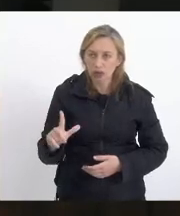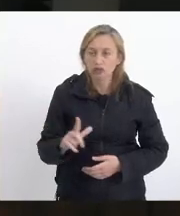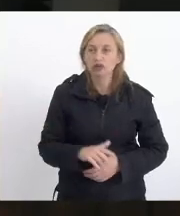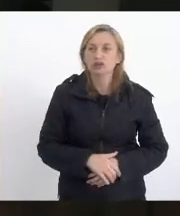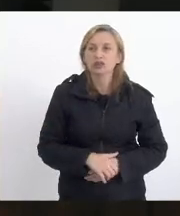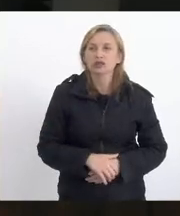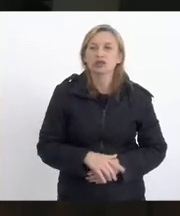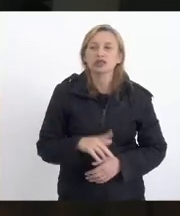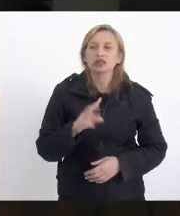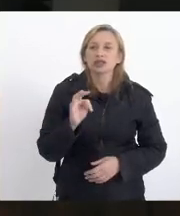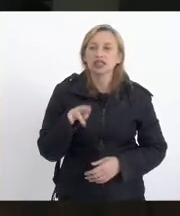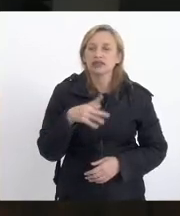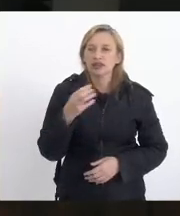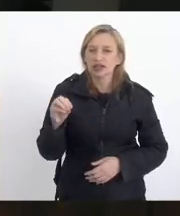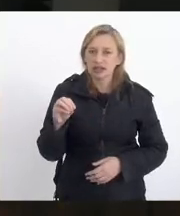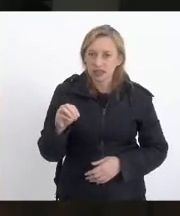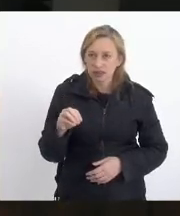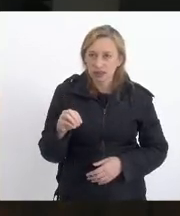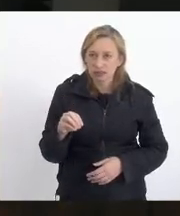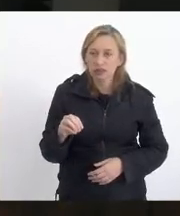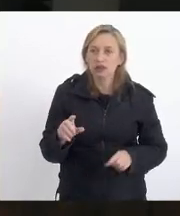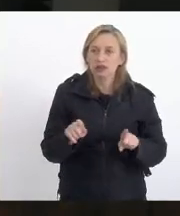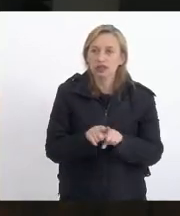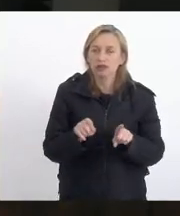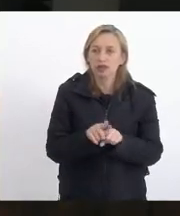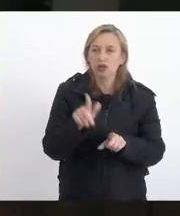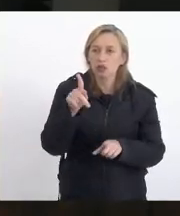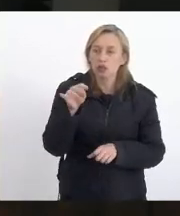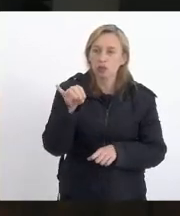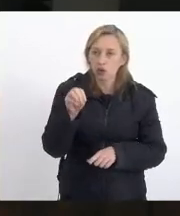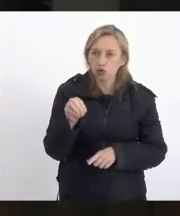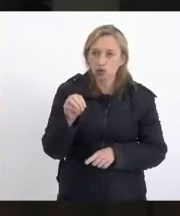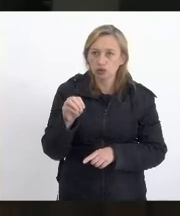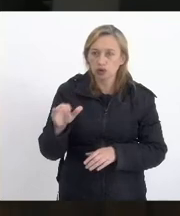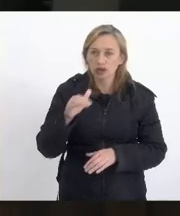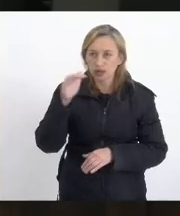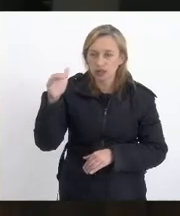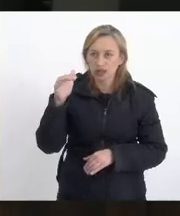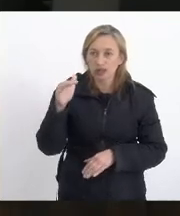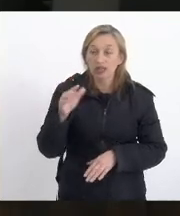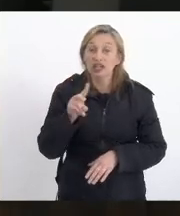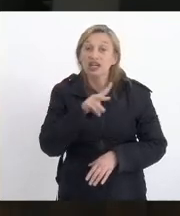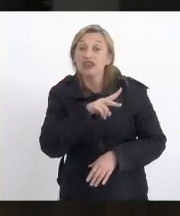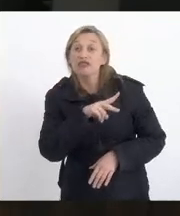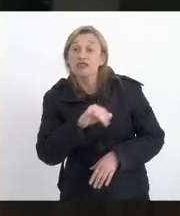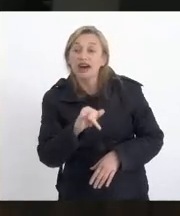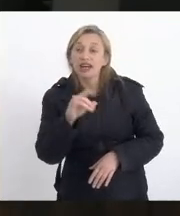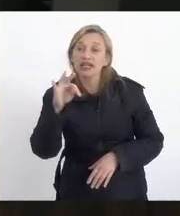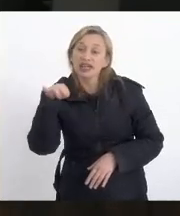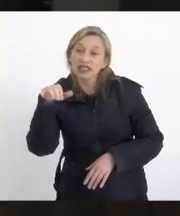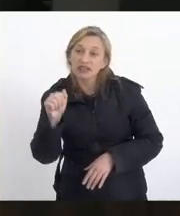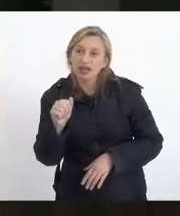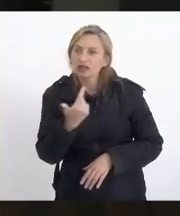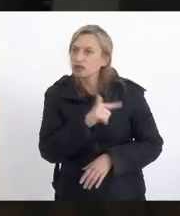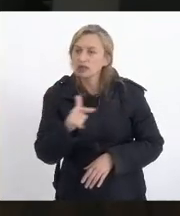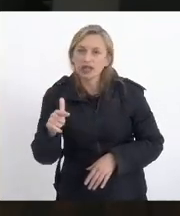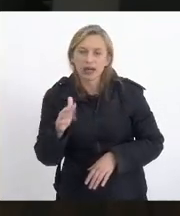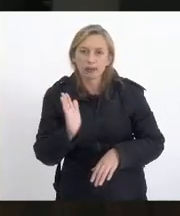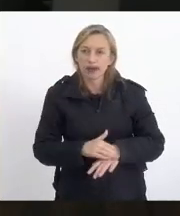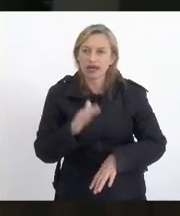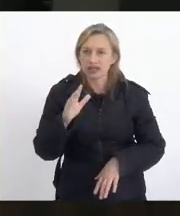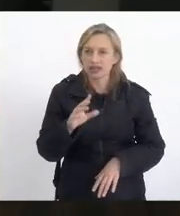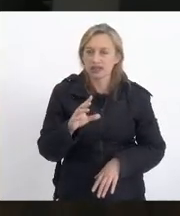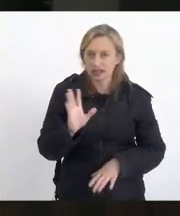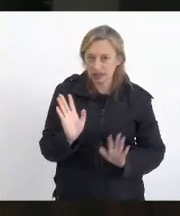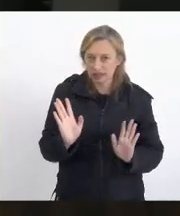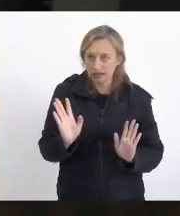da gratificação da inatividade e o posto acima. Quem vai para a inatividade não terá mais esse benefício.